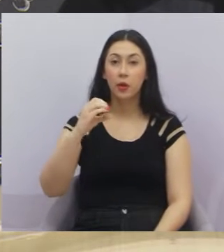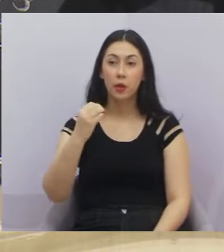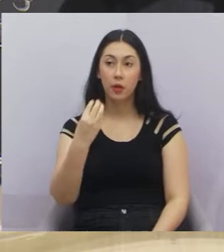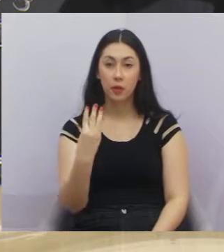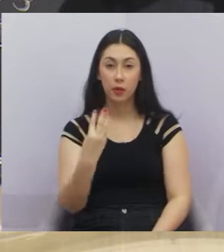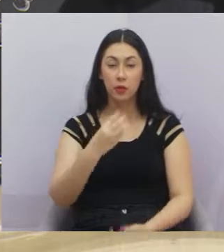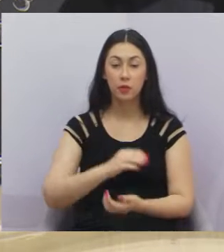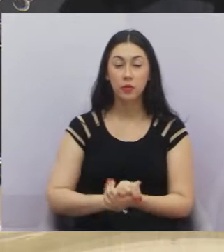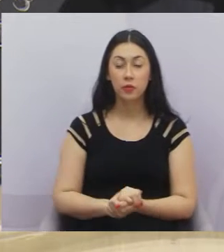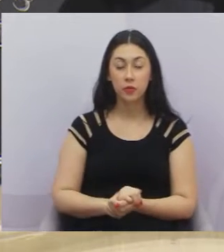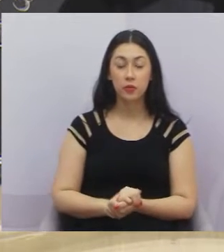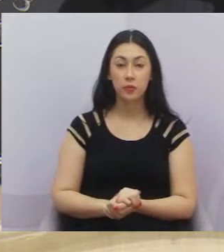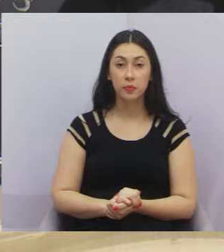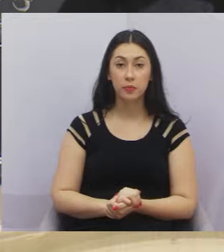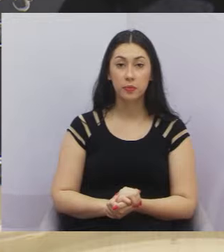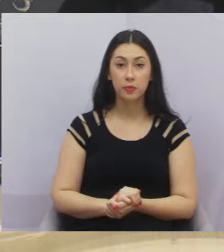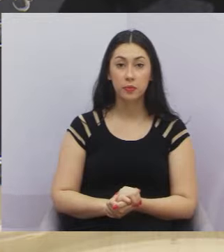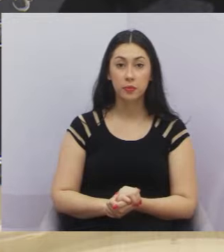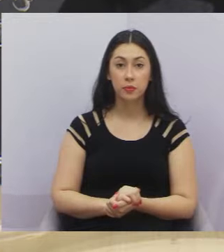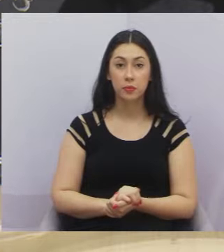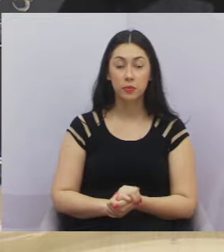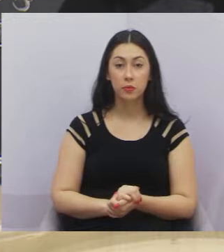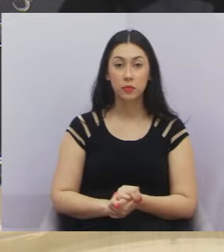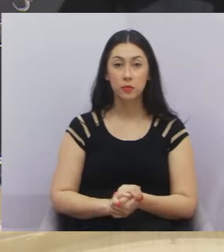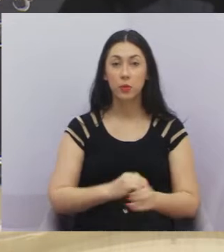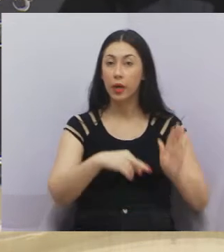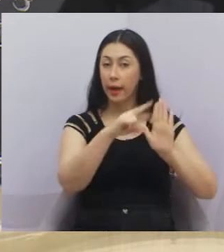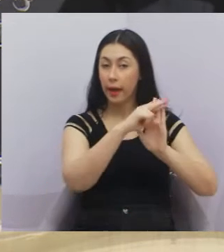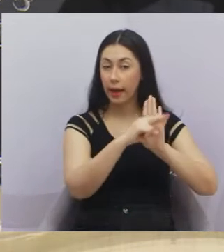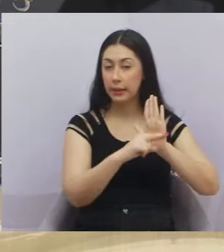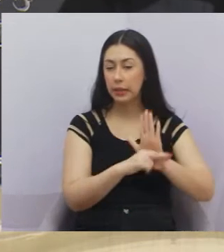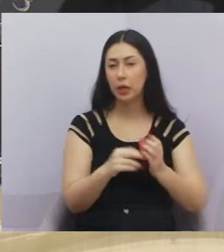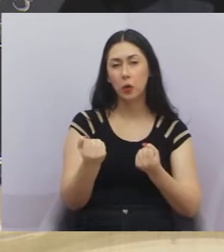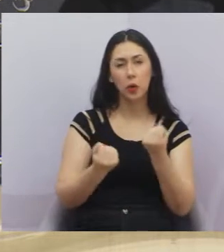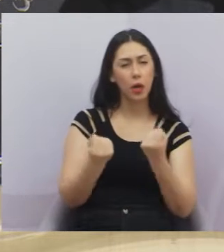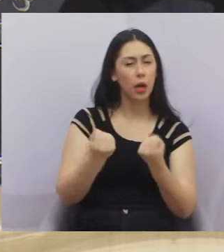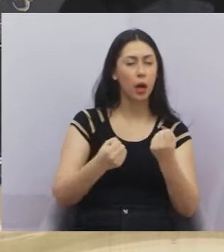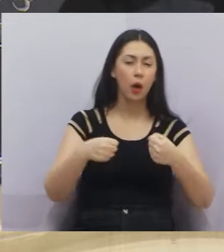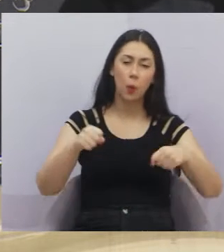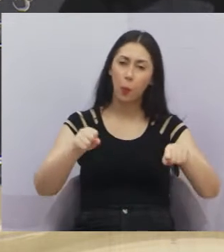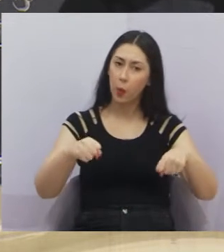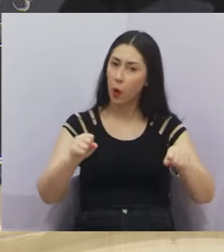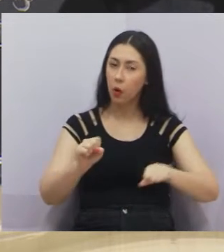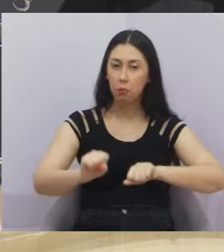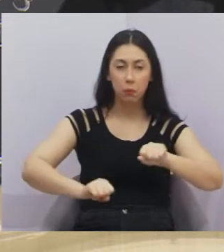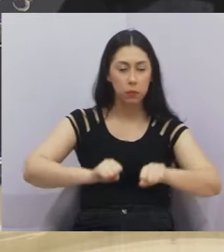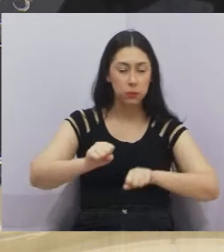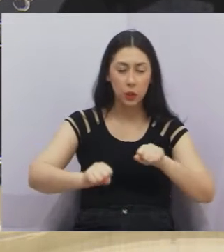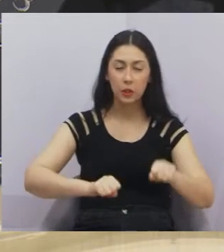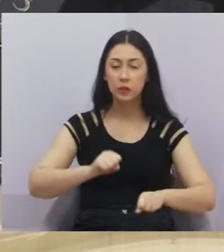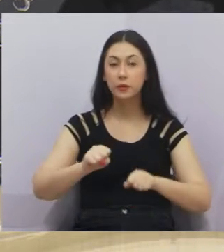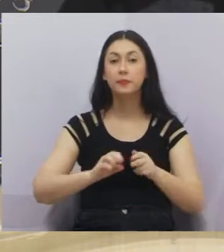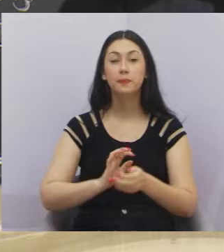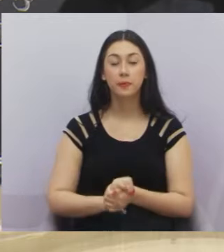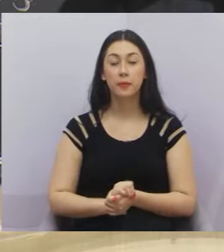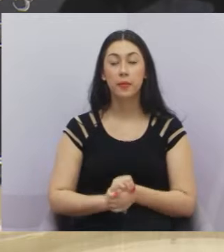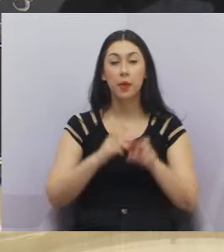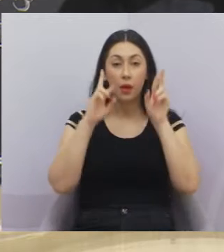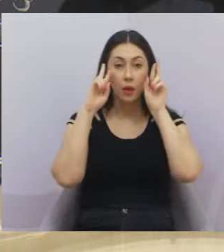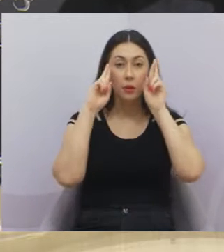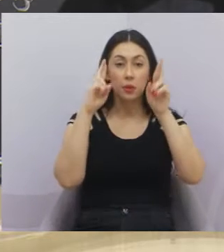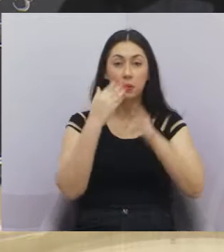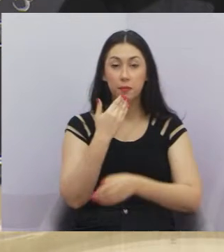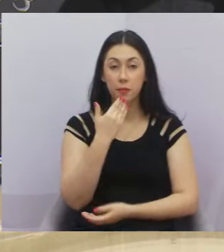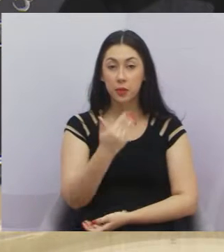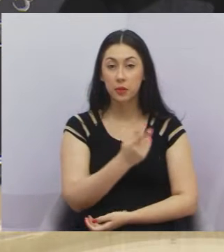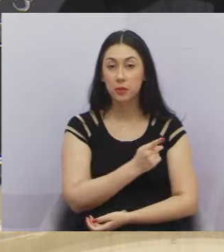9.503/1997, o Código de Trânsito Brasileiro. Feito esse registro, respeitosamente requeremos a presidente